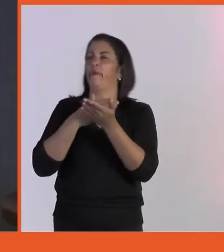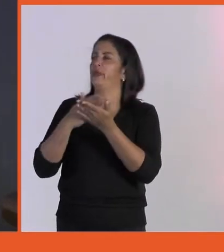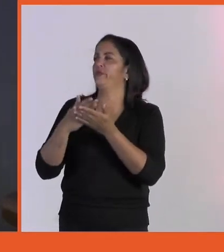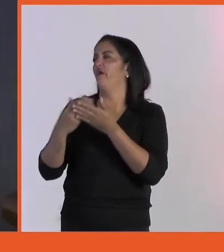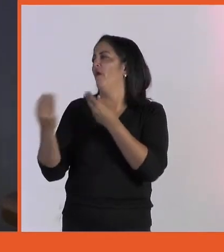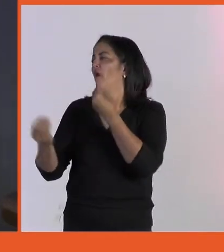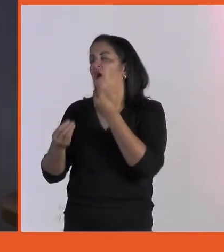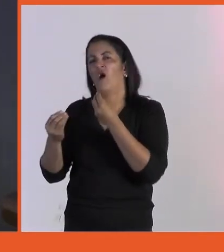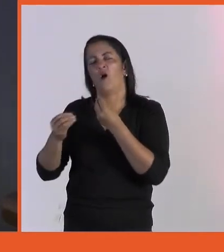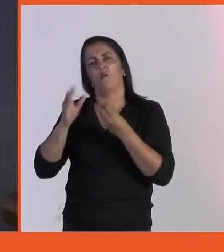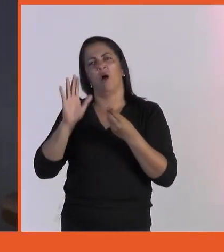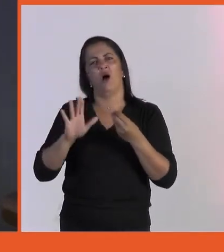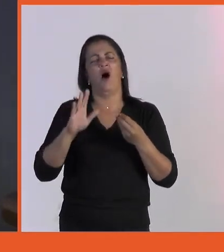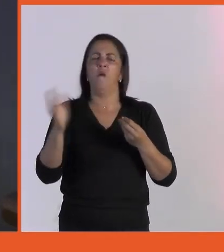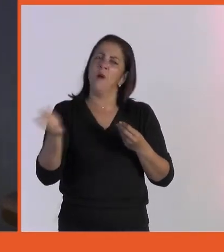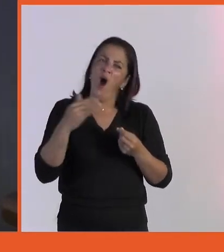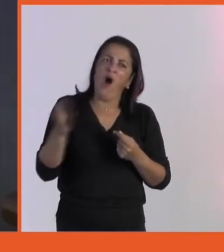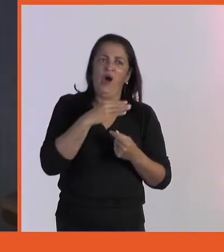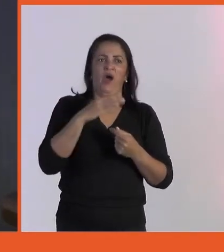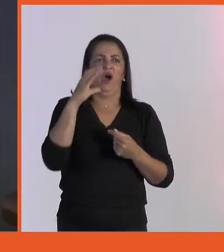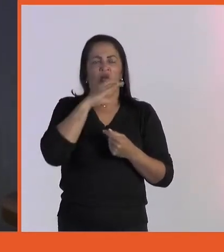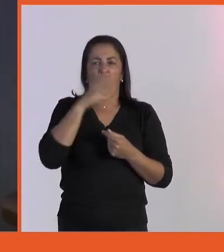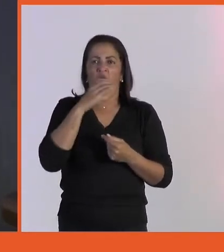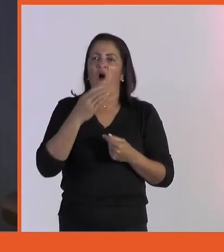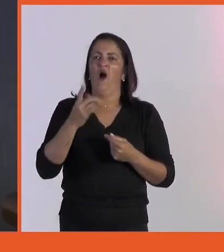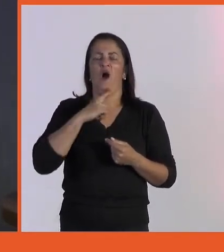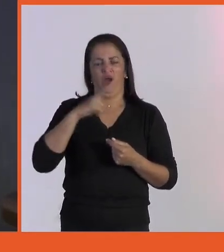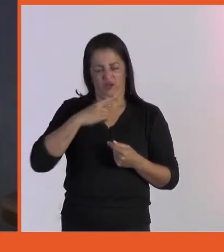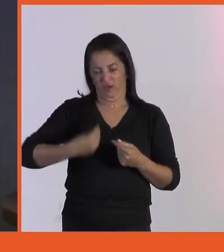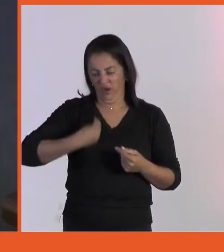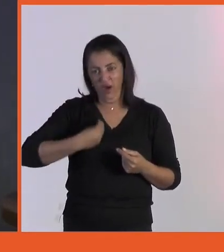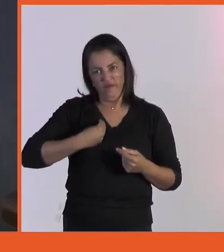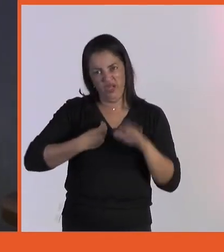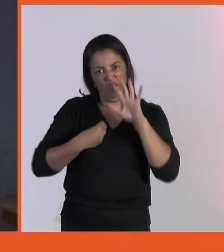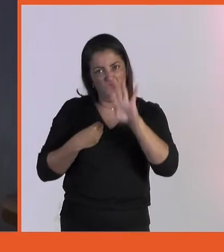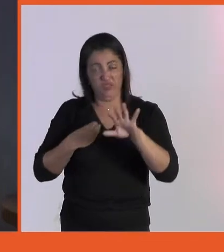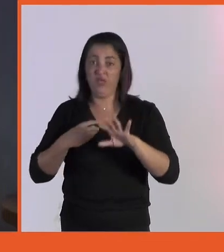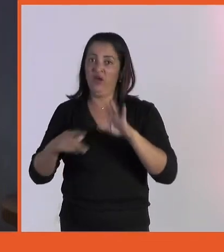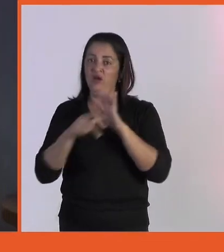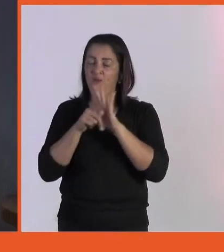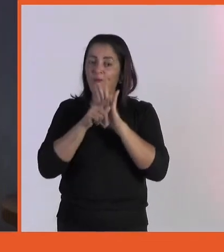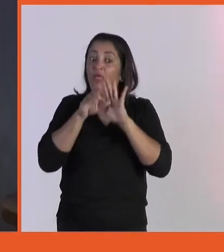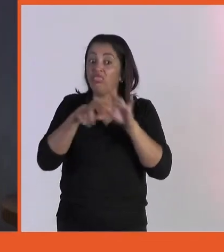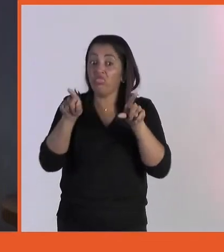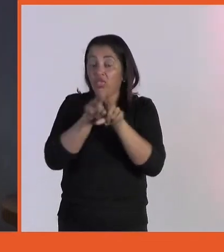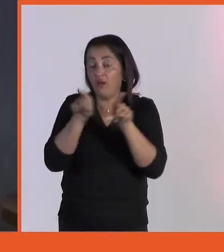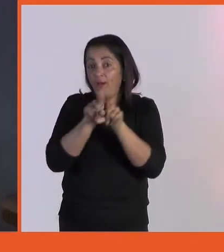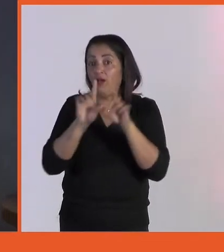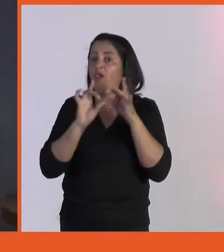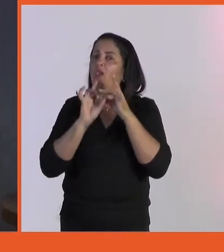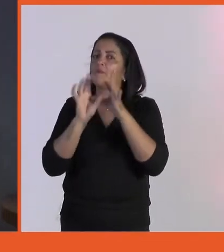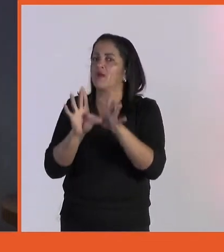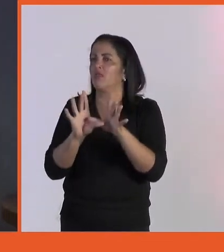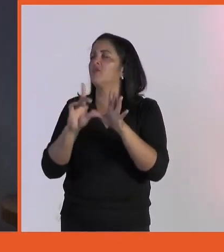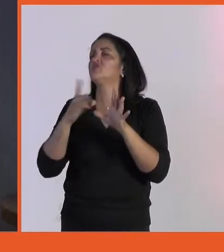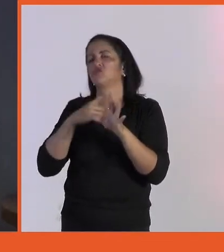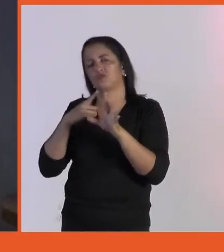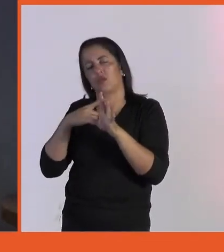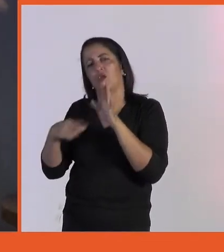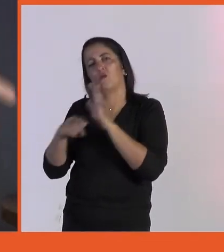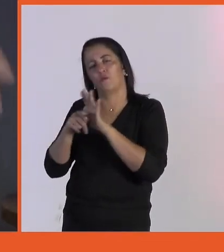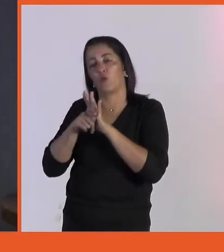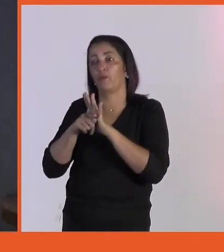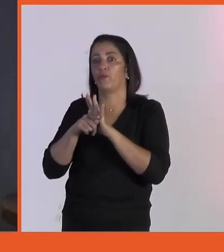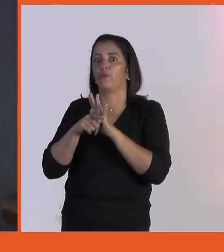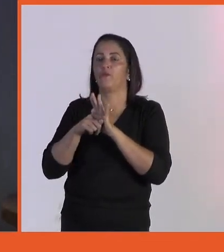não abri live. Ô, Luiz, bora, filho, bora trabalhar, tá com a vida ganha e tal. Mas é porque eles também têm essa liberdade, né? Porque eles sabem que, tipo, eu vou